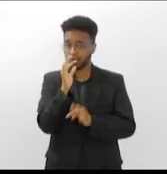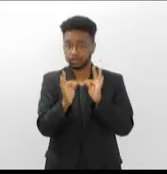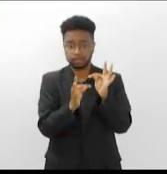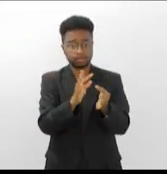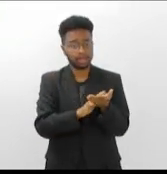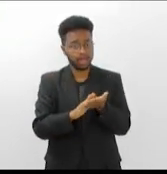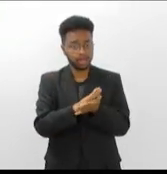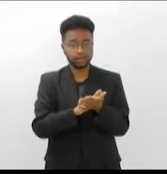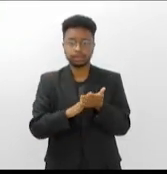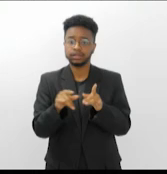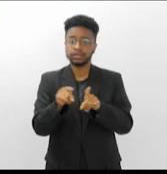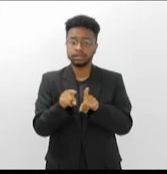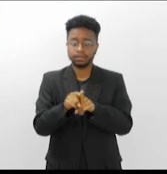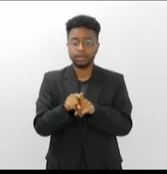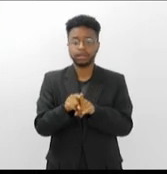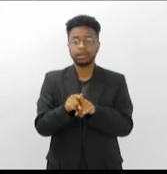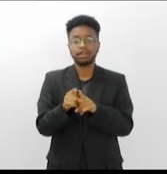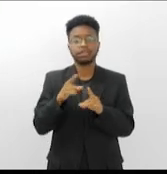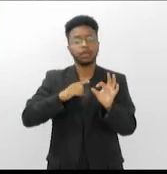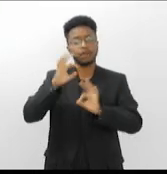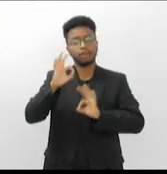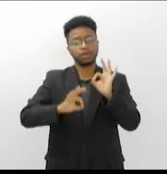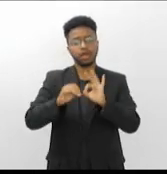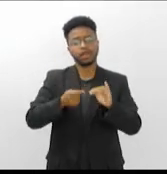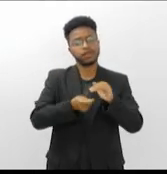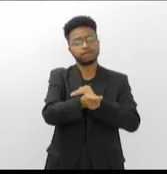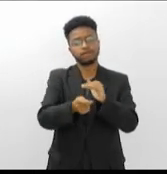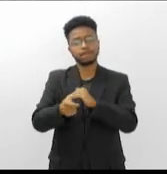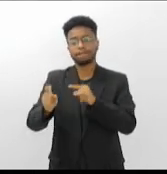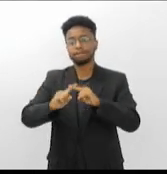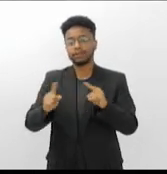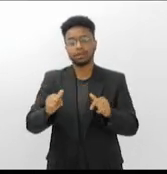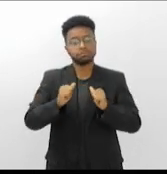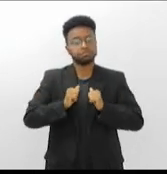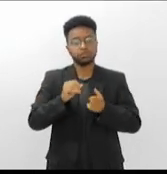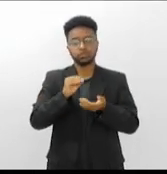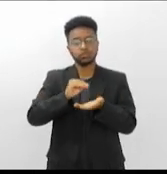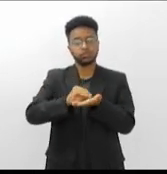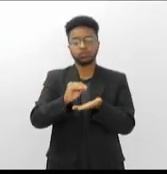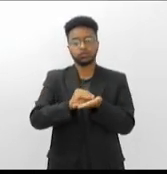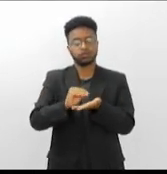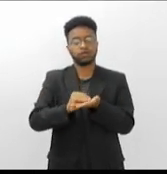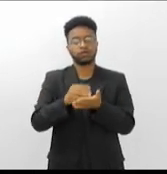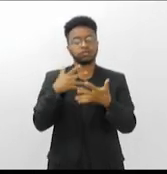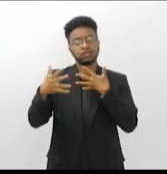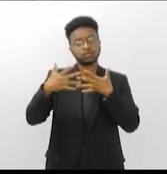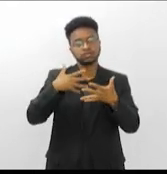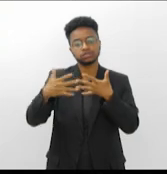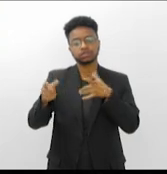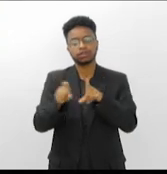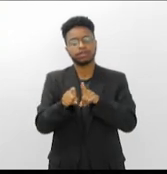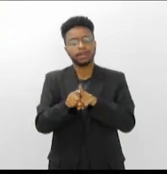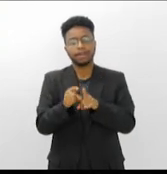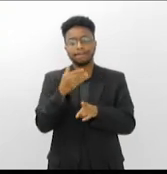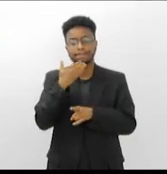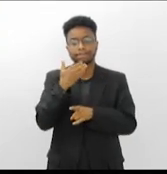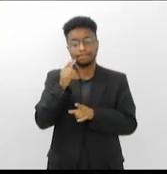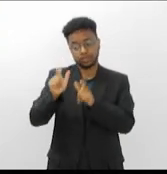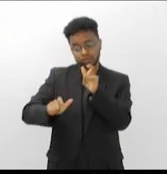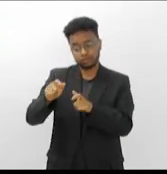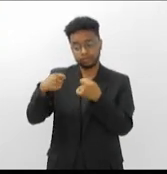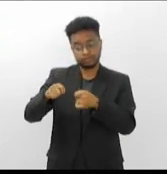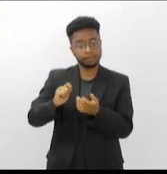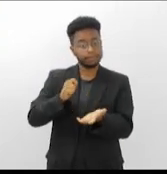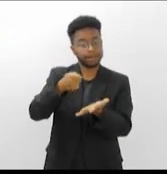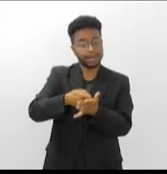É um plano de investimentos que é feito sem transparência. As pessoas são cobradas sem receberem